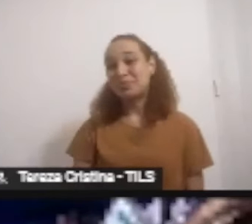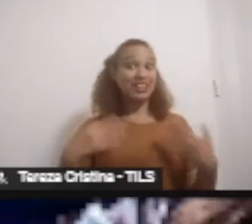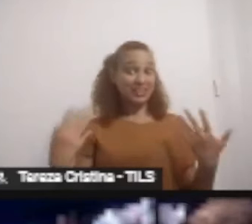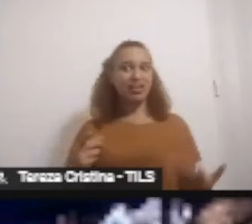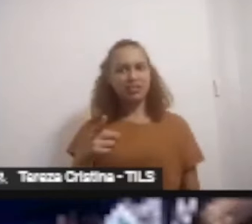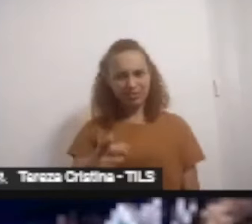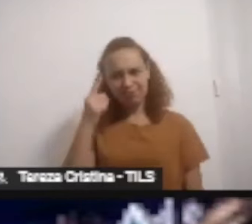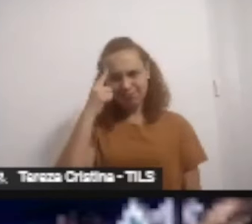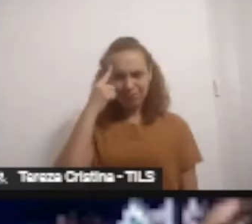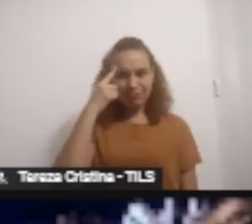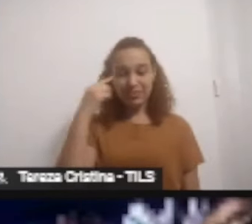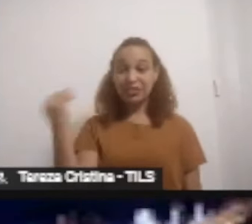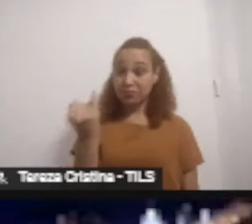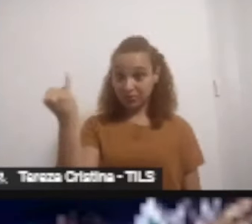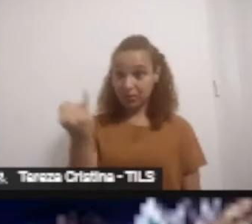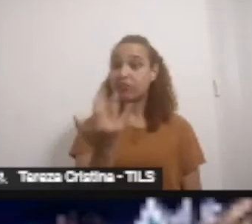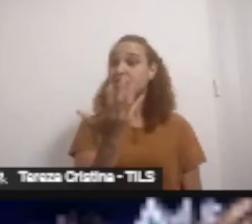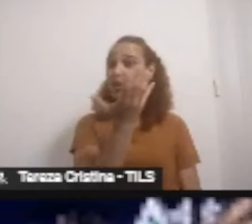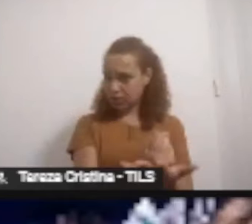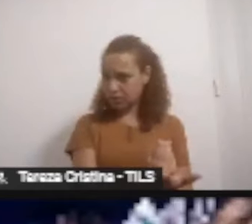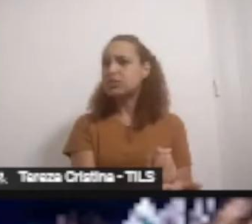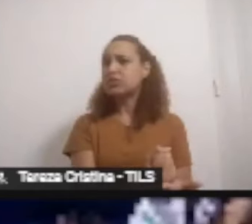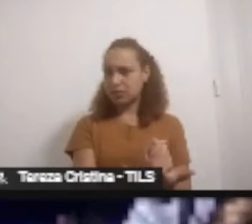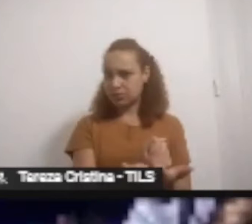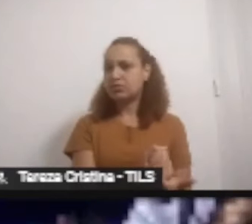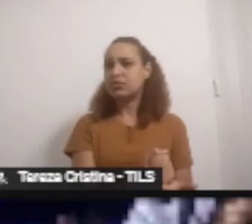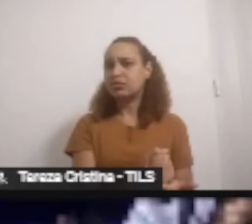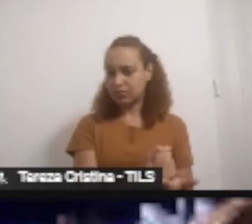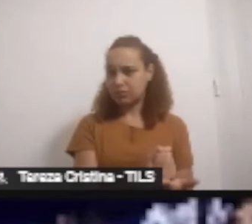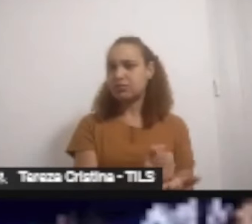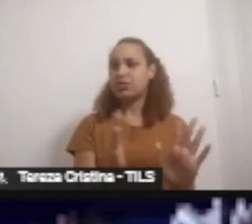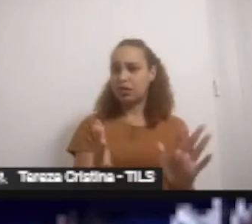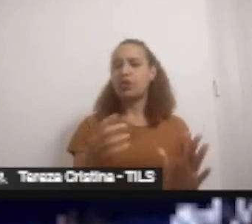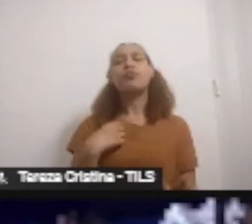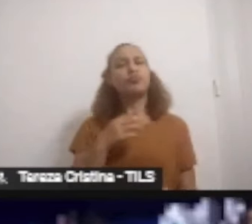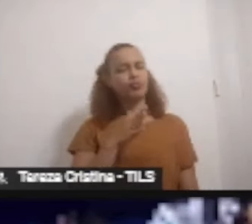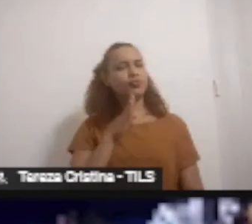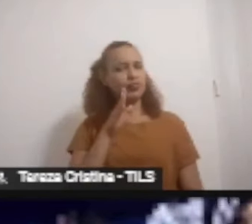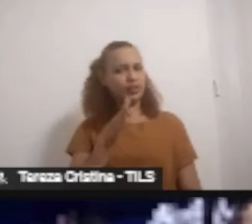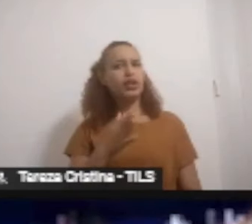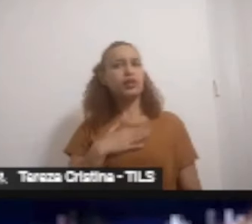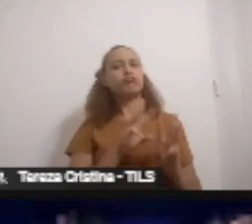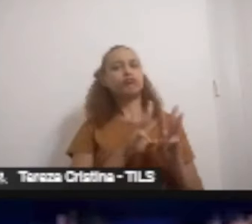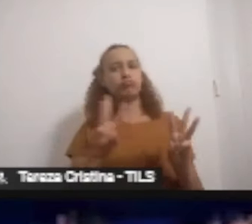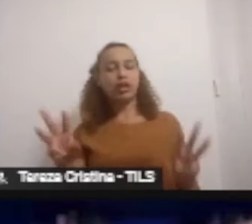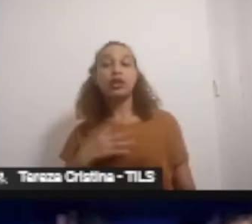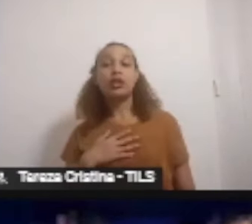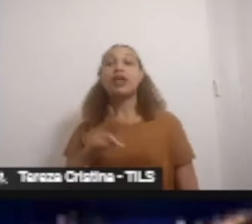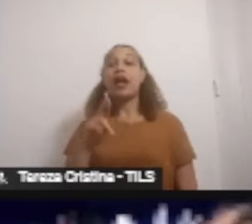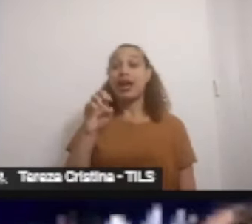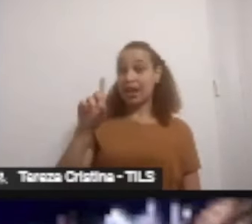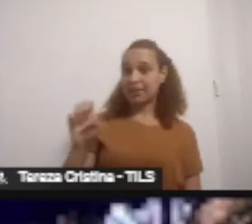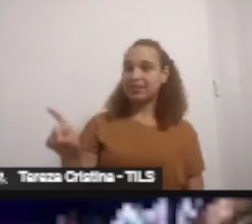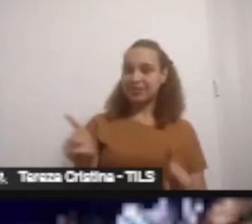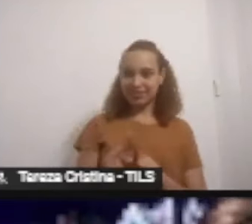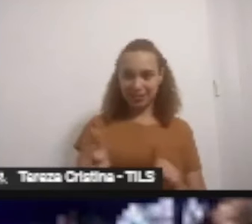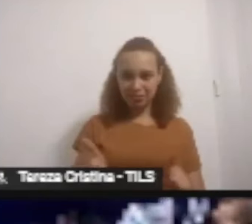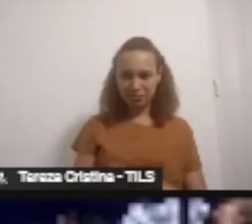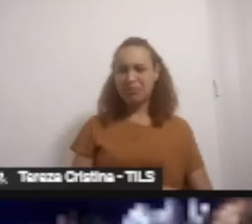importante, vai ficar salvo isso aqui depois, vai entrar nas minhas redes e nas redes da Não Bate Eduk, espalhem